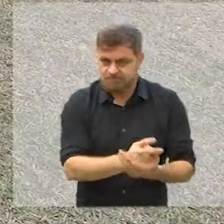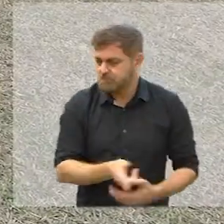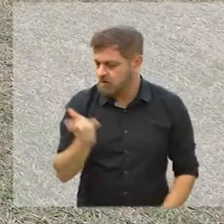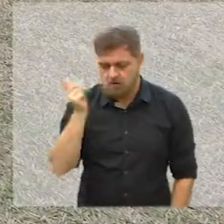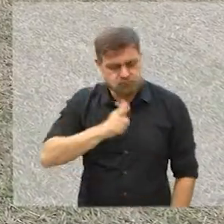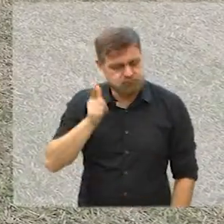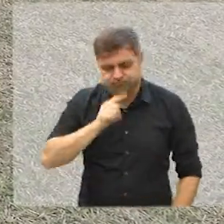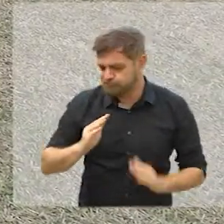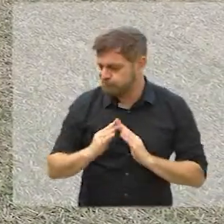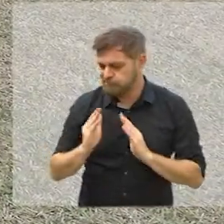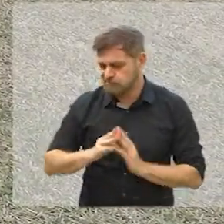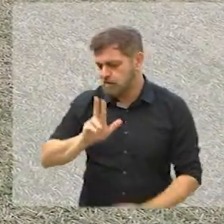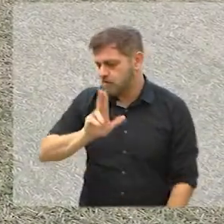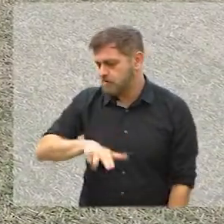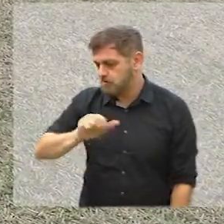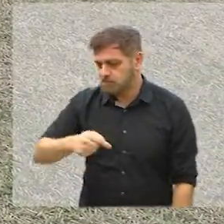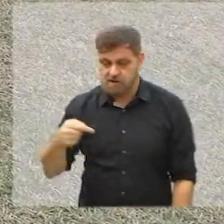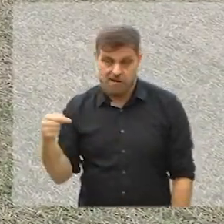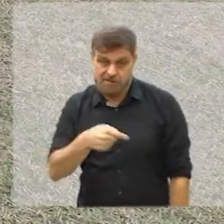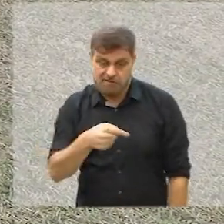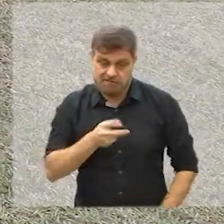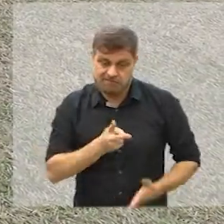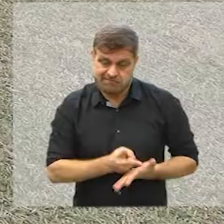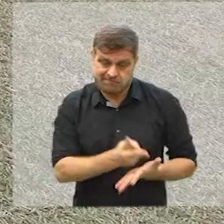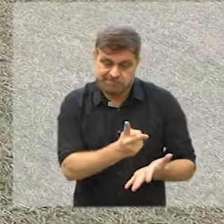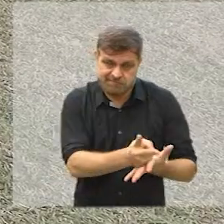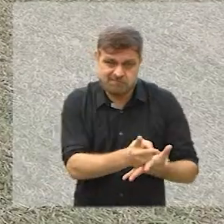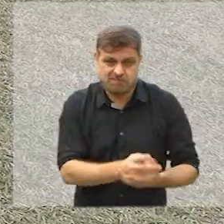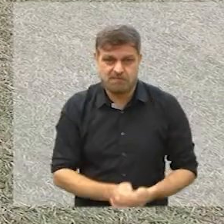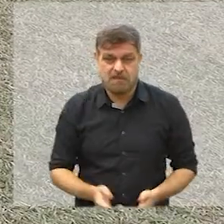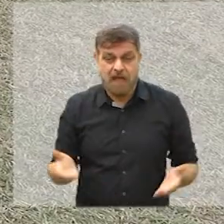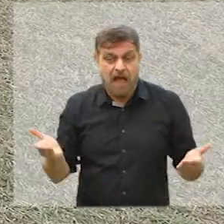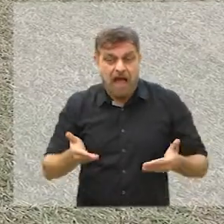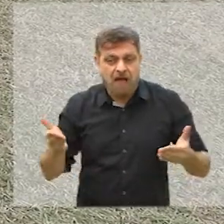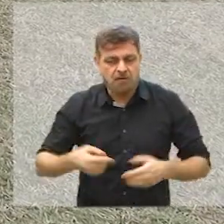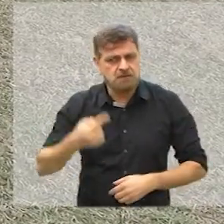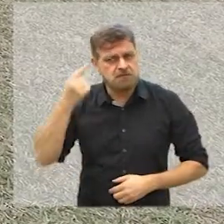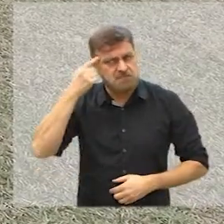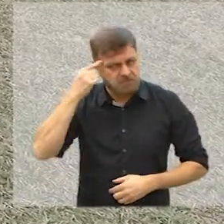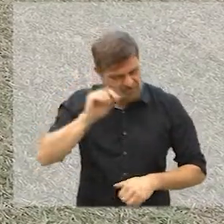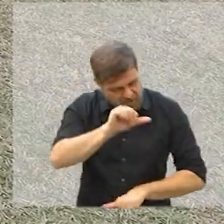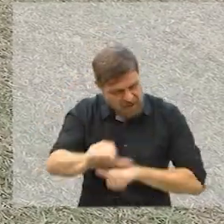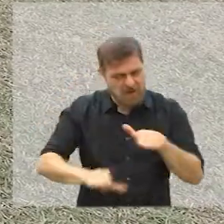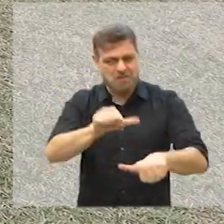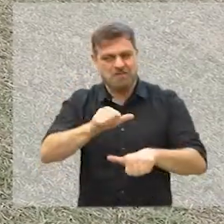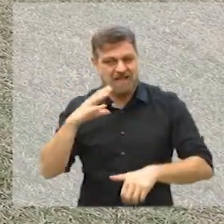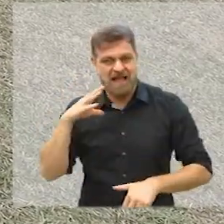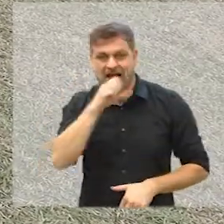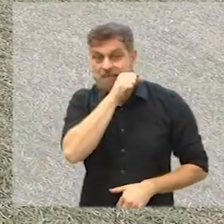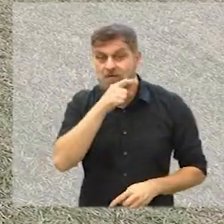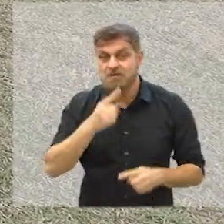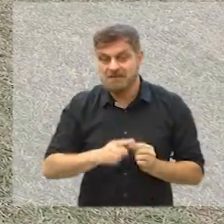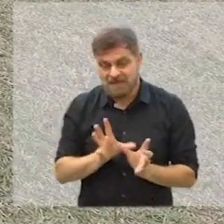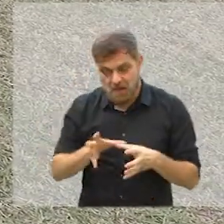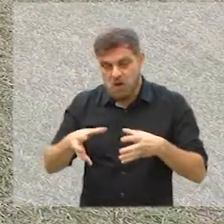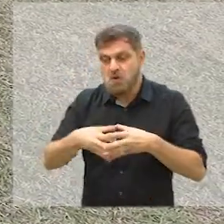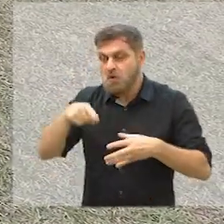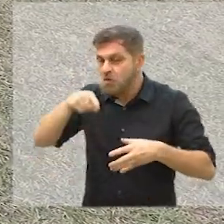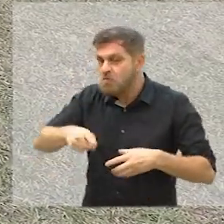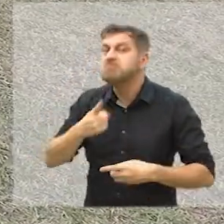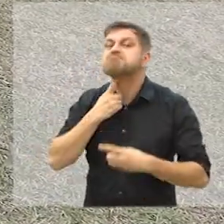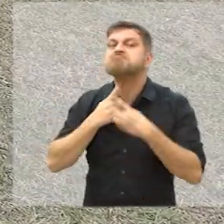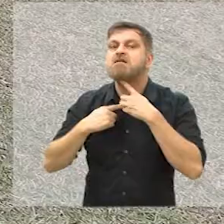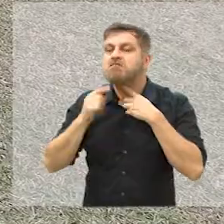conseguiu lar, assim como a Molly. Só que essa realidade deve mudar em breve. Isso porque tem uma turma